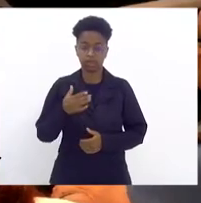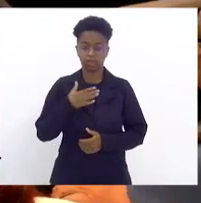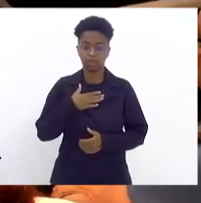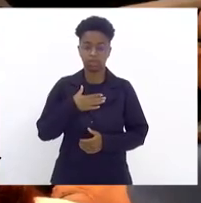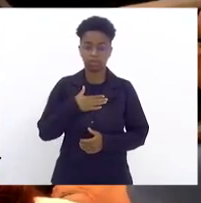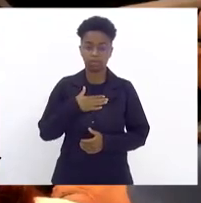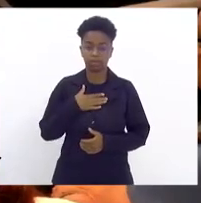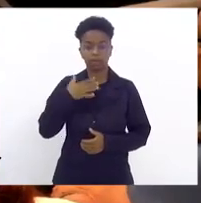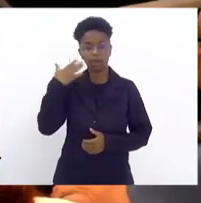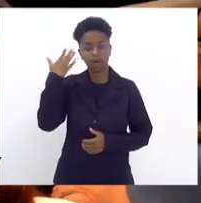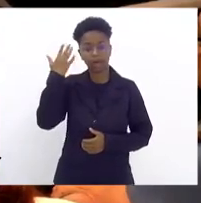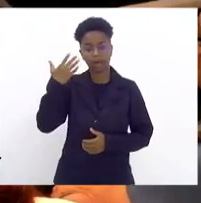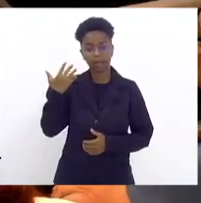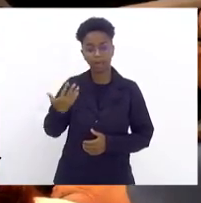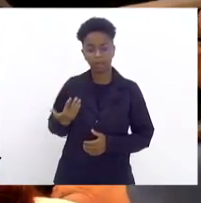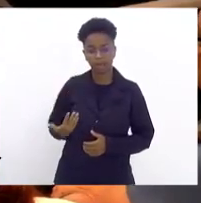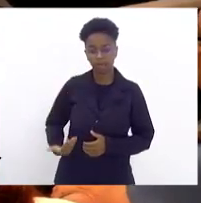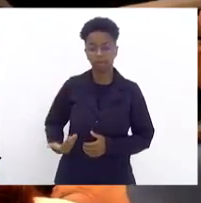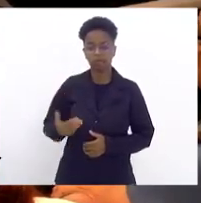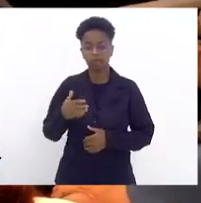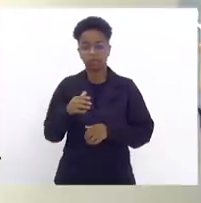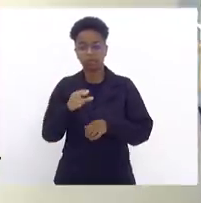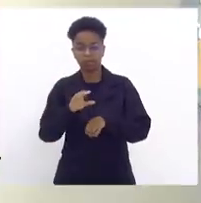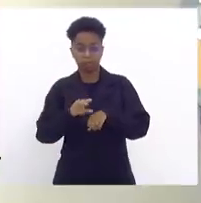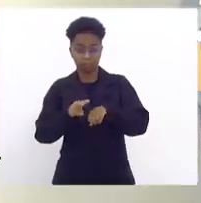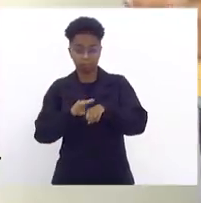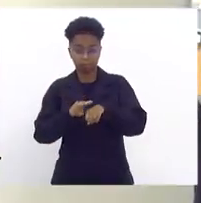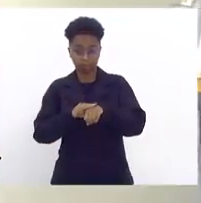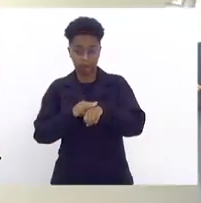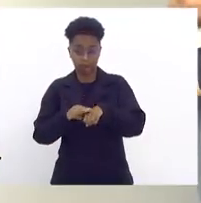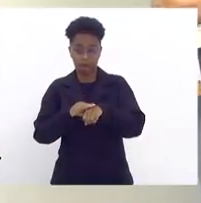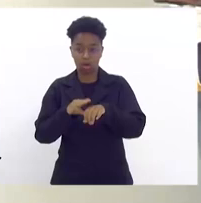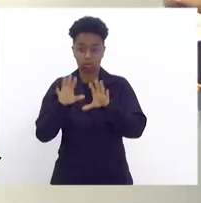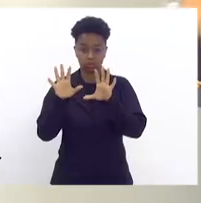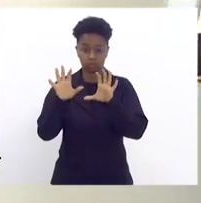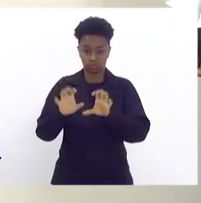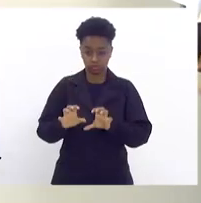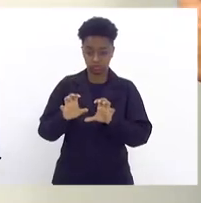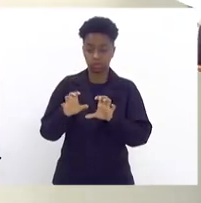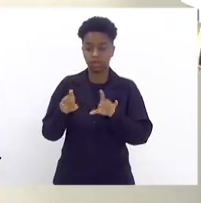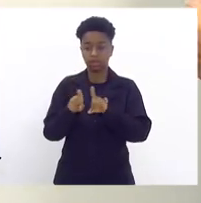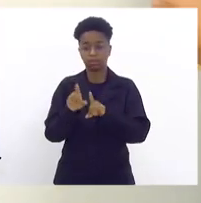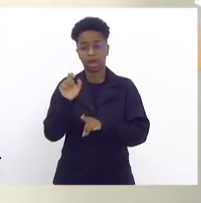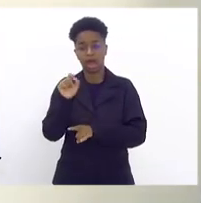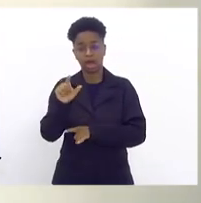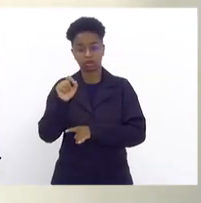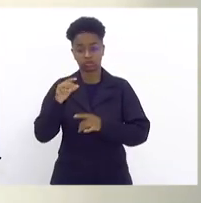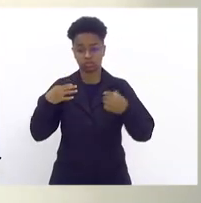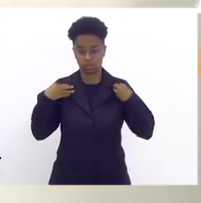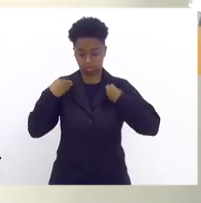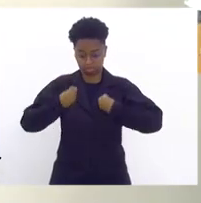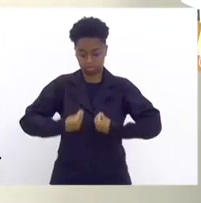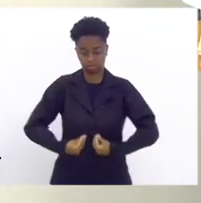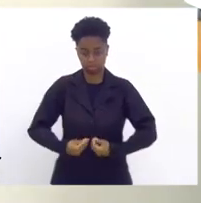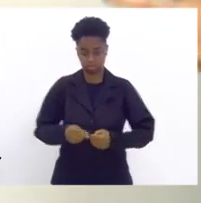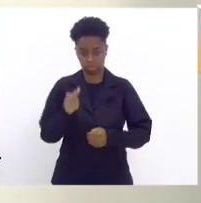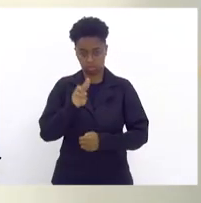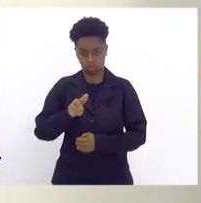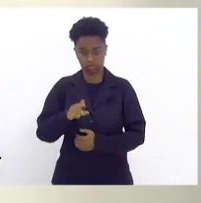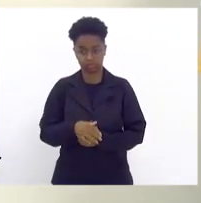um pouco mais longos castanho escuros estou de azul marinho conjunto totalmente azul marinho